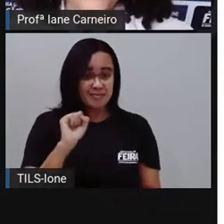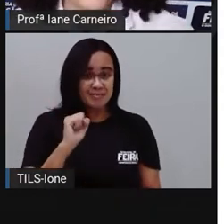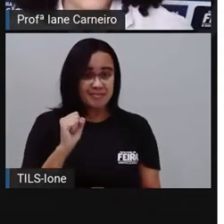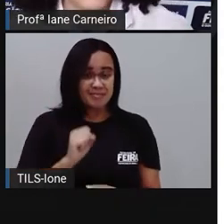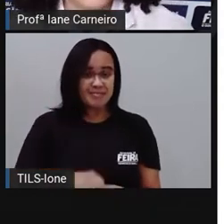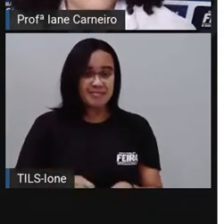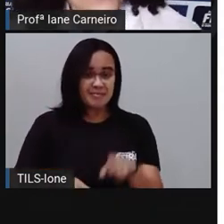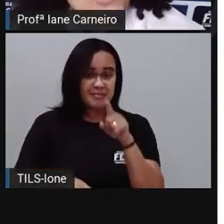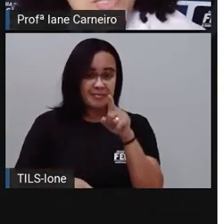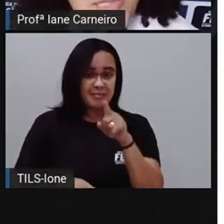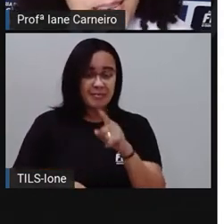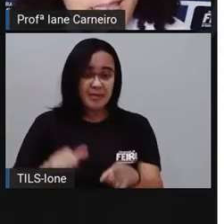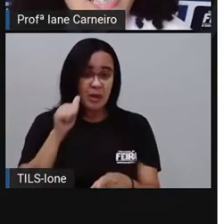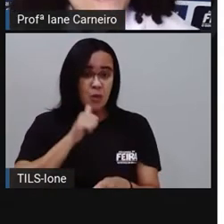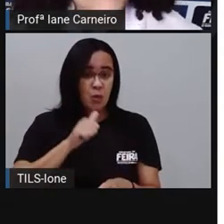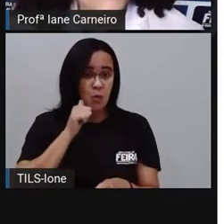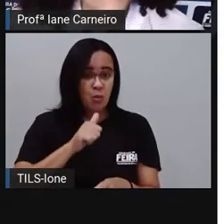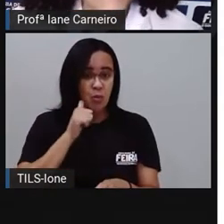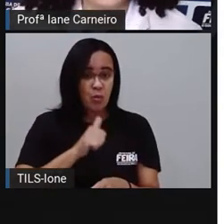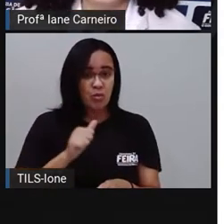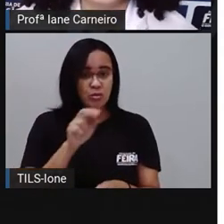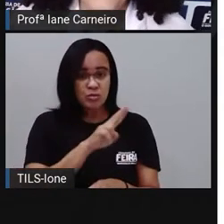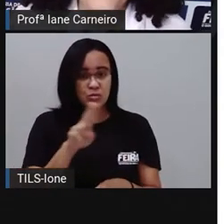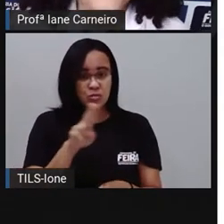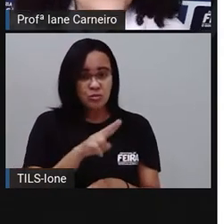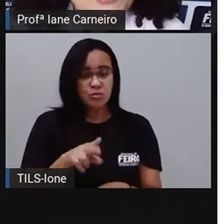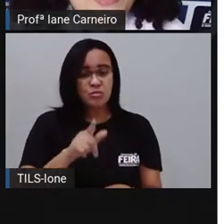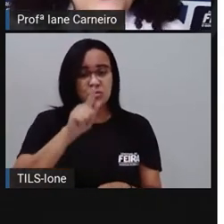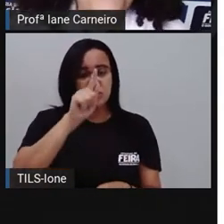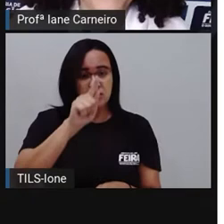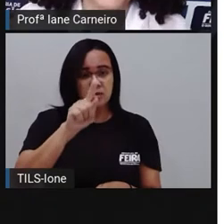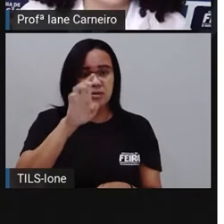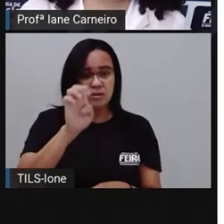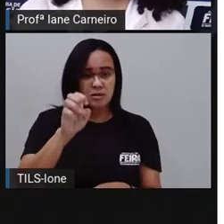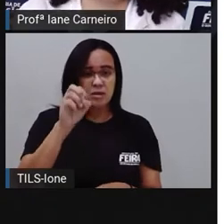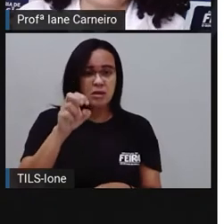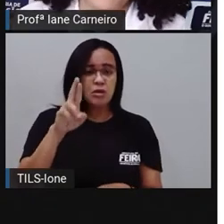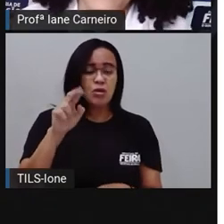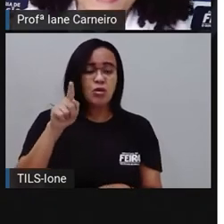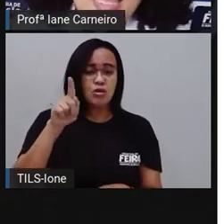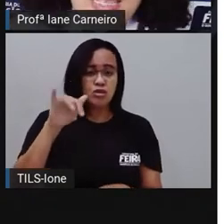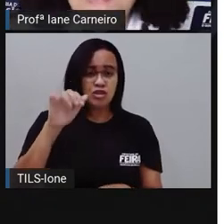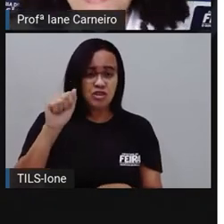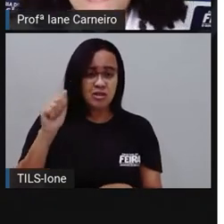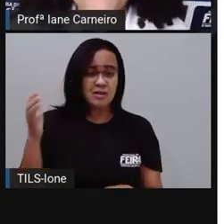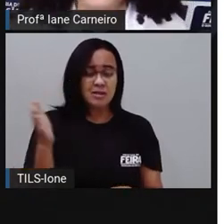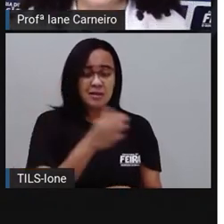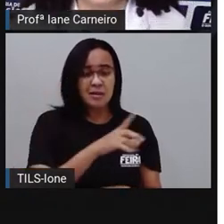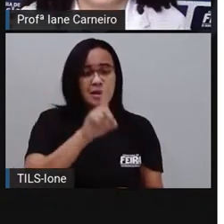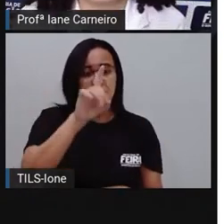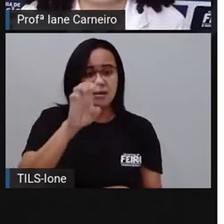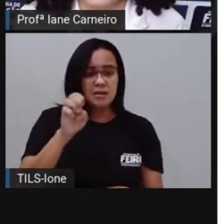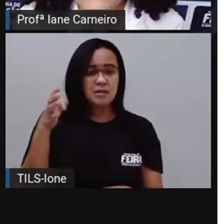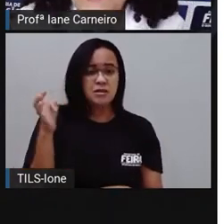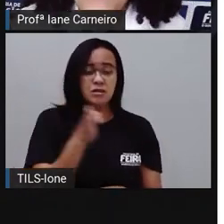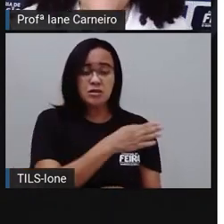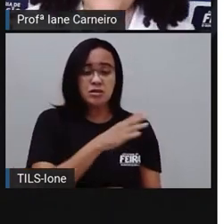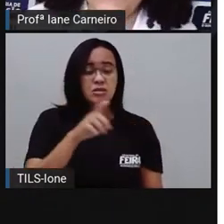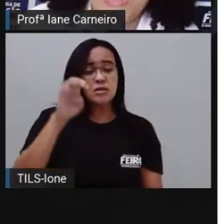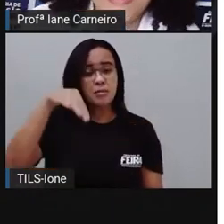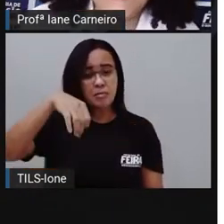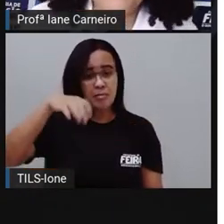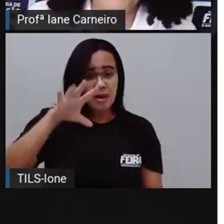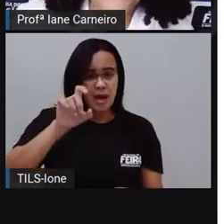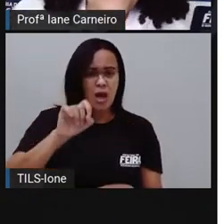A Pro trouxe aqui essa moça, que é a Georgina de Melo Lima Erisman, né? Ela nasceu aqui